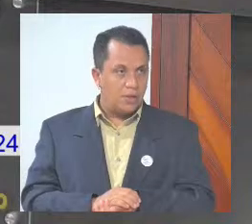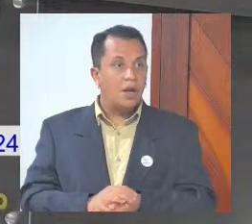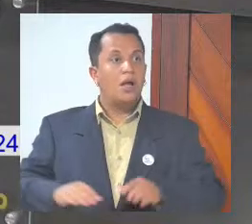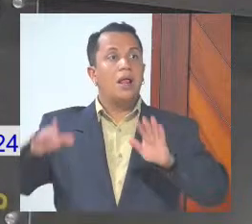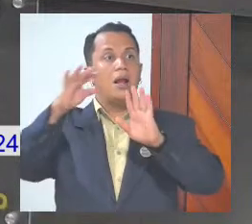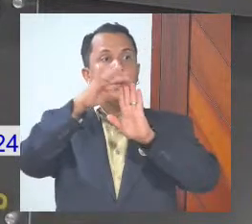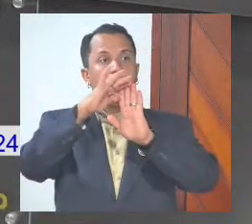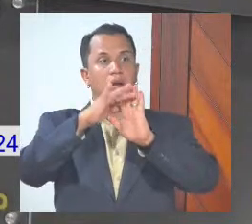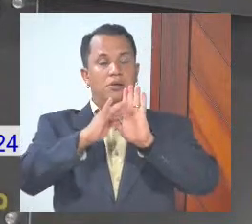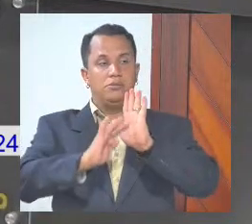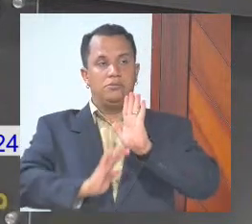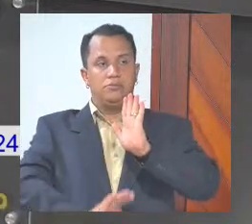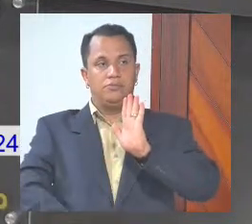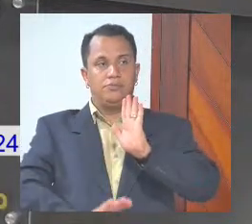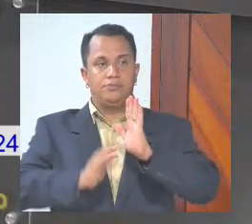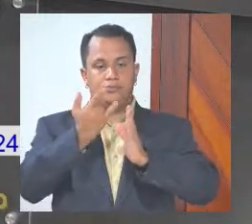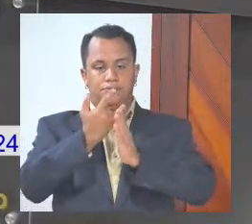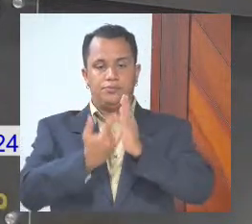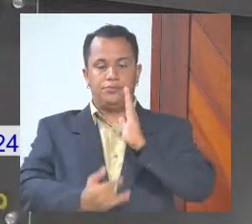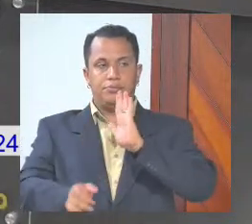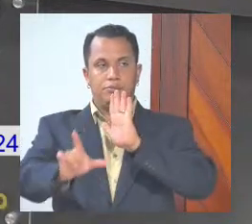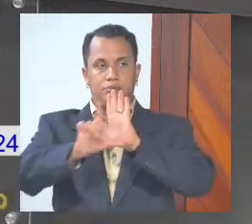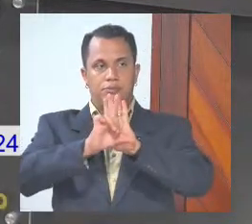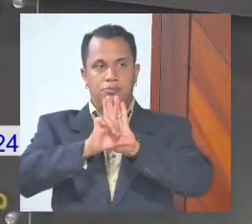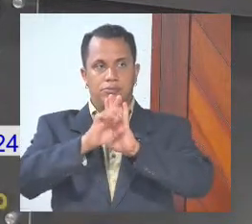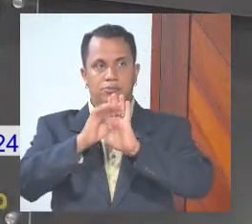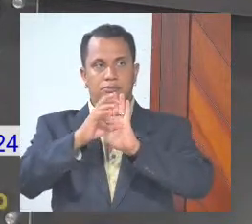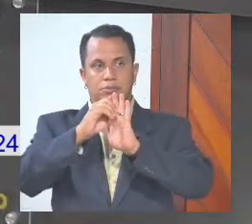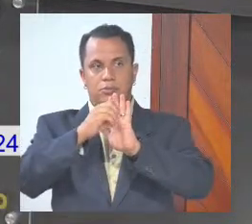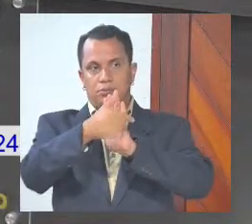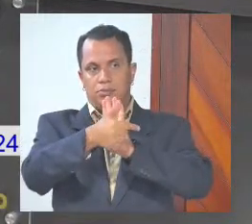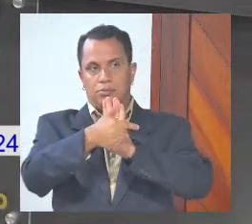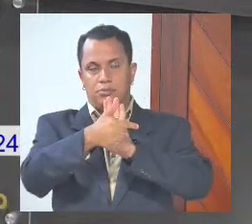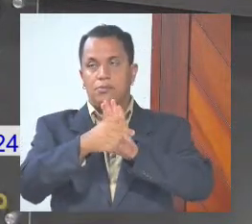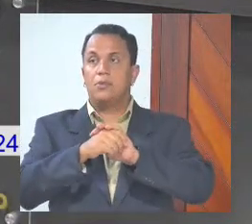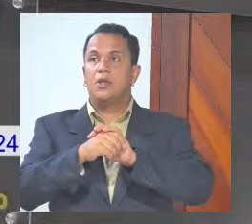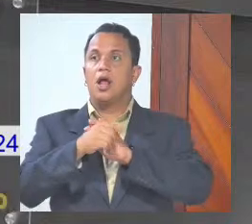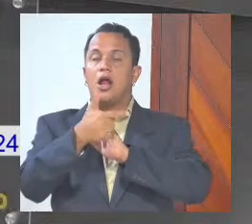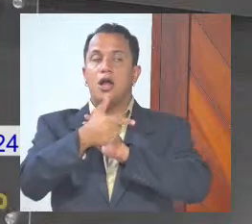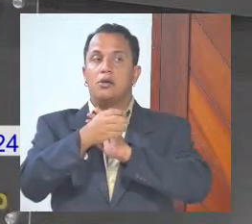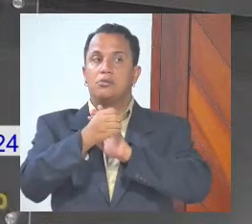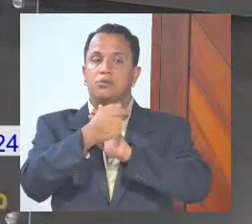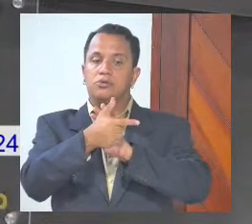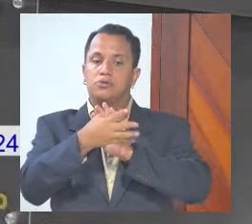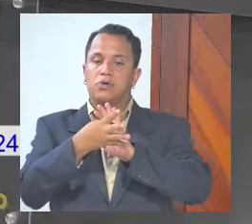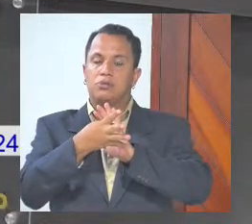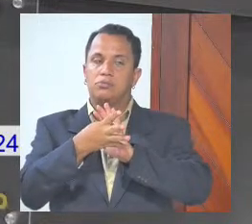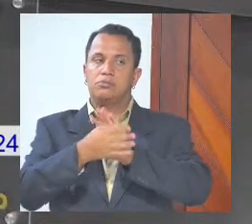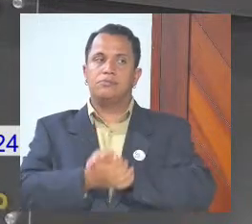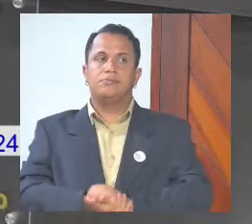Projeto de Decreto Legislativo 02 de 2024.